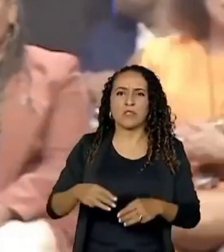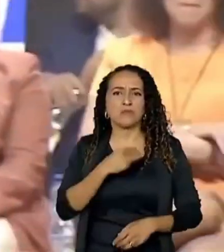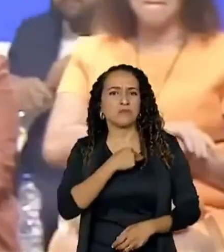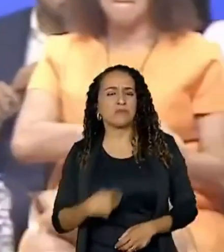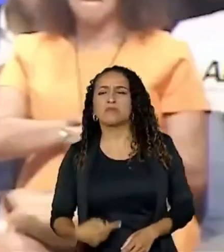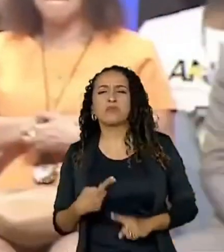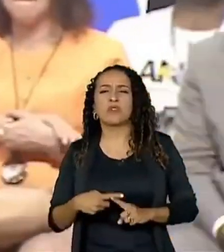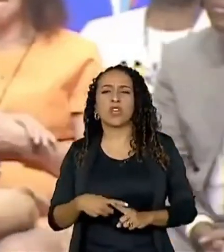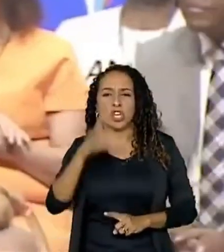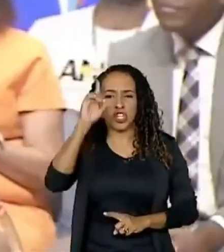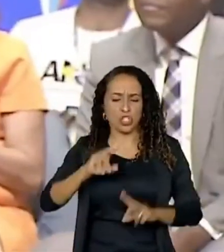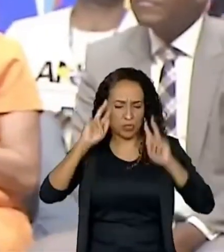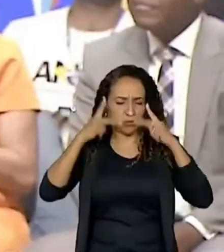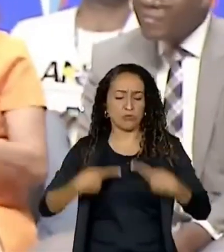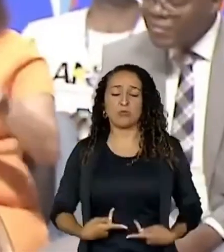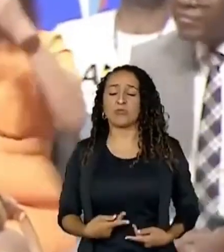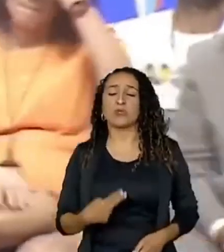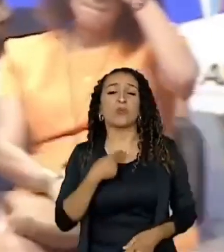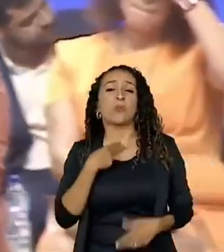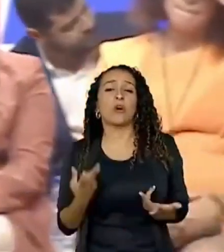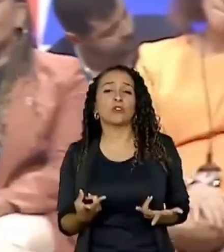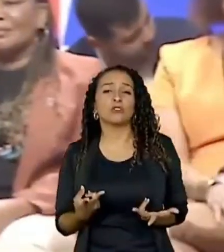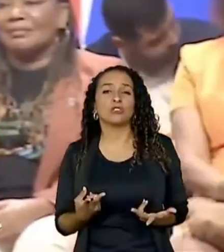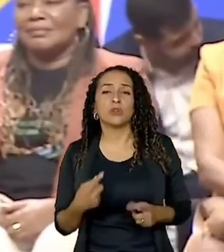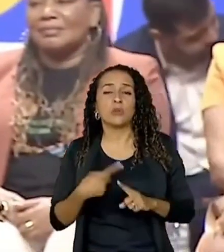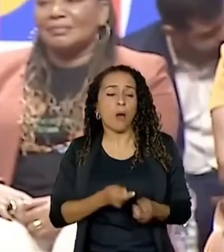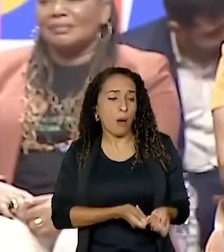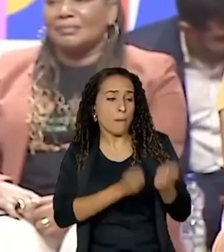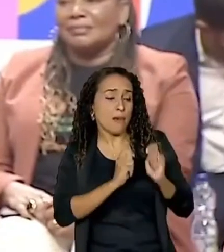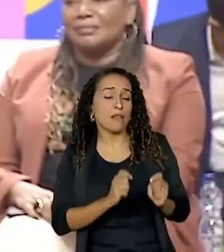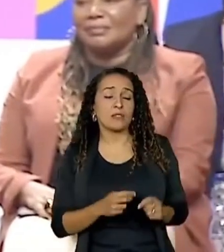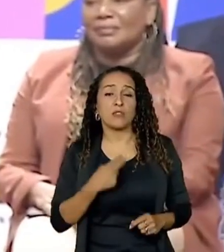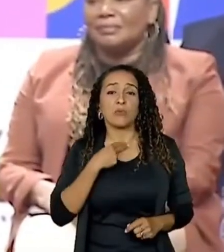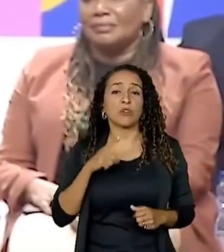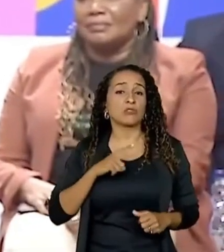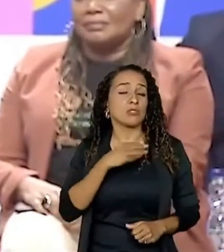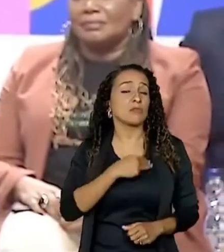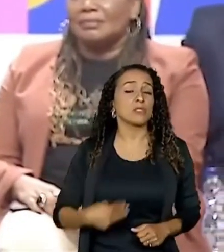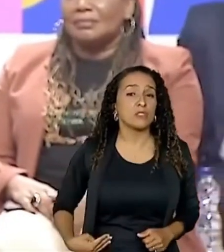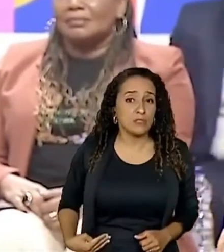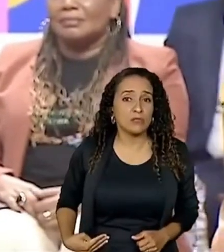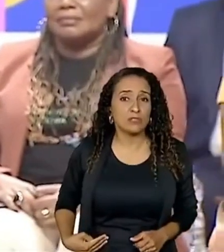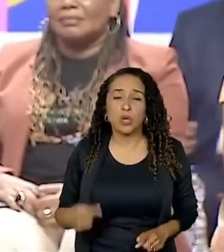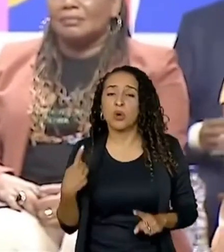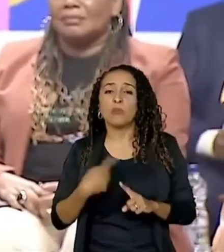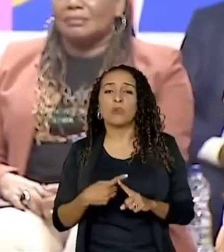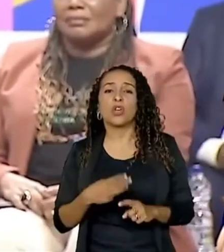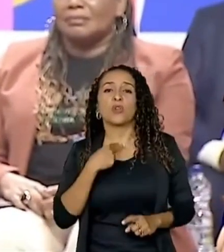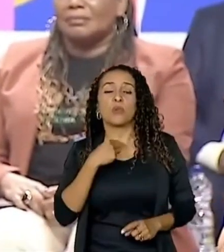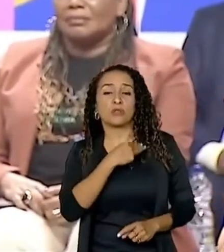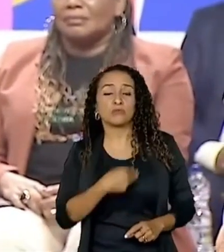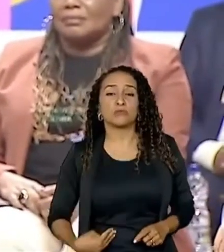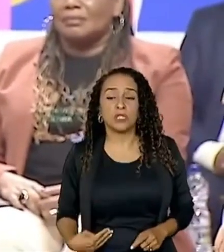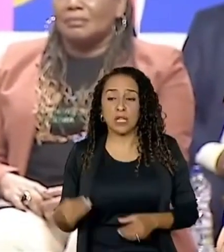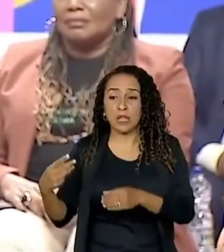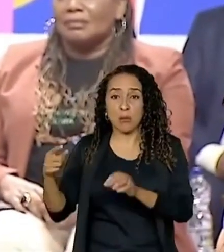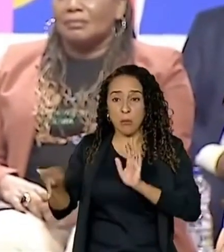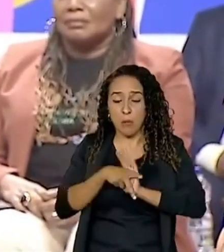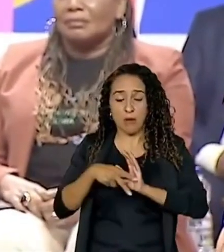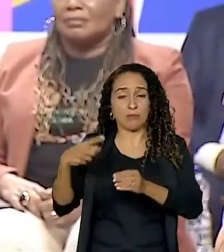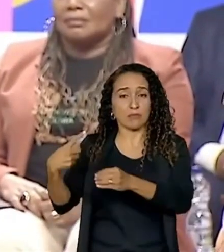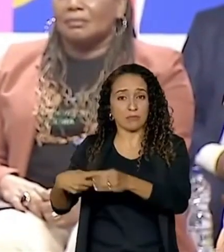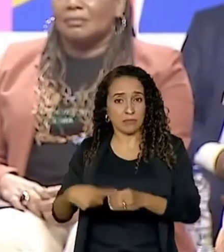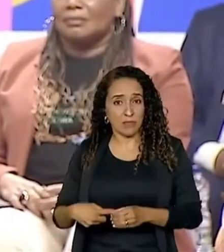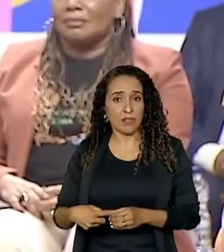direitos humanos não podem ter ministro? Por que que a pesca não pode ter ministro? Por que que não pode ter o Ministério da Cidade.